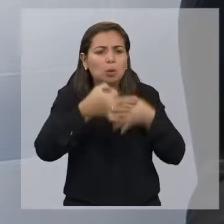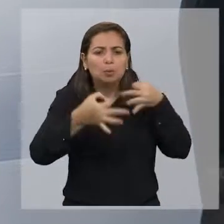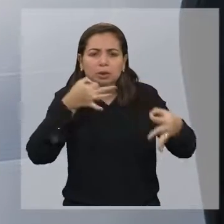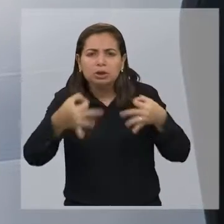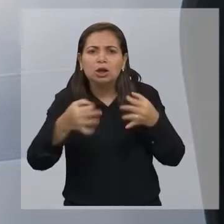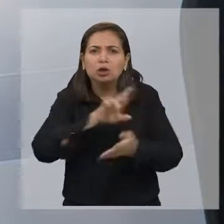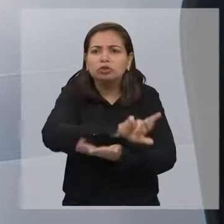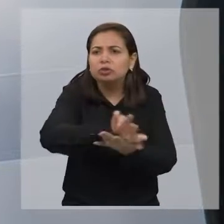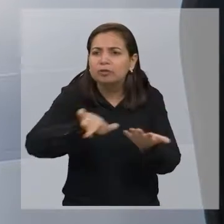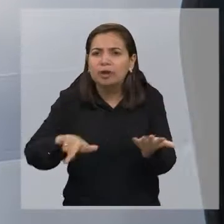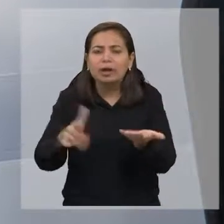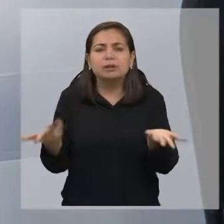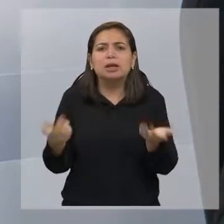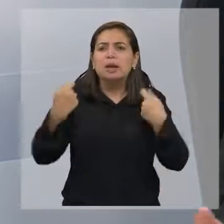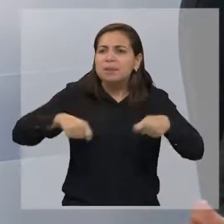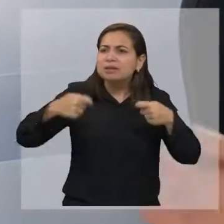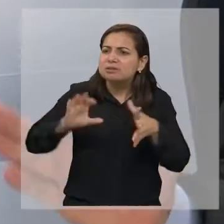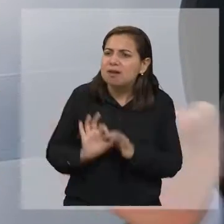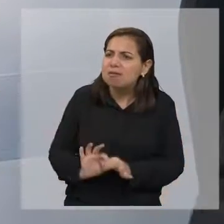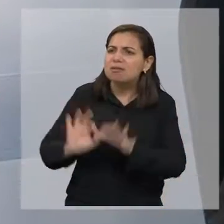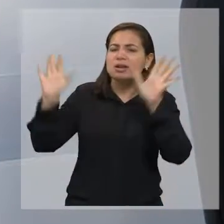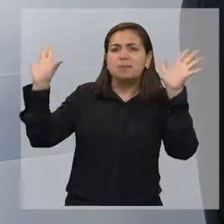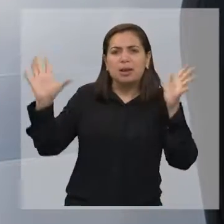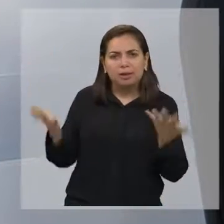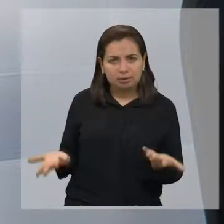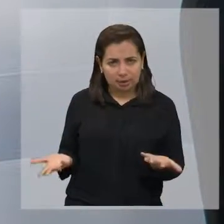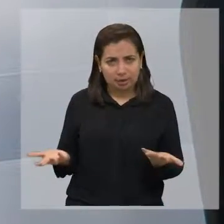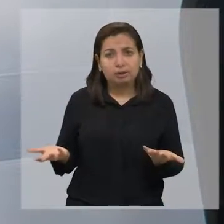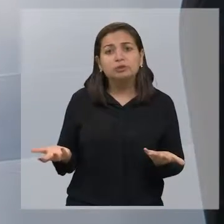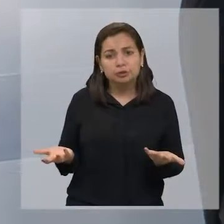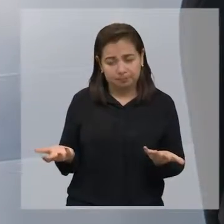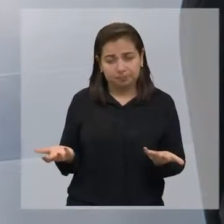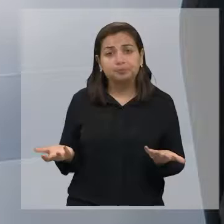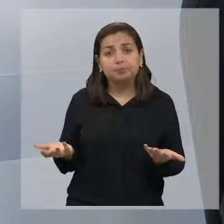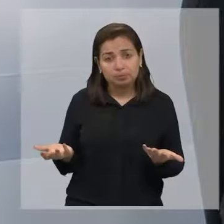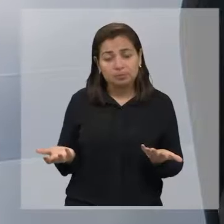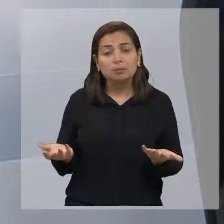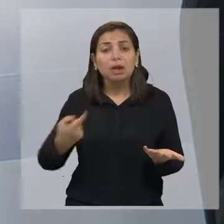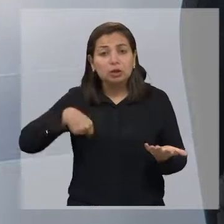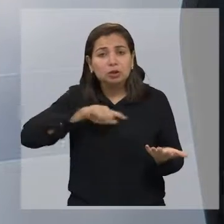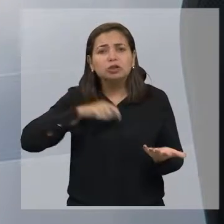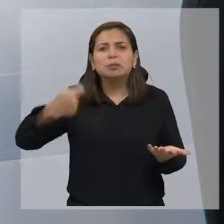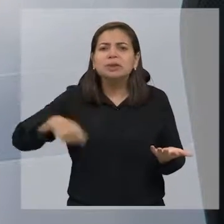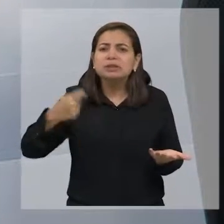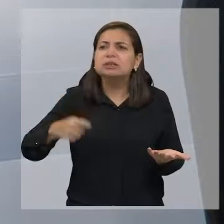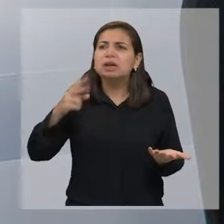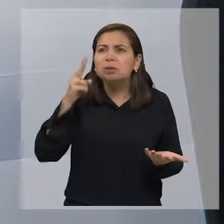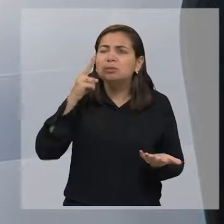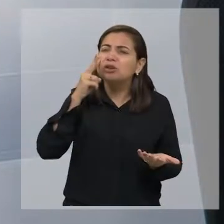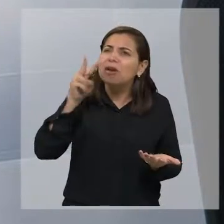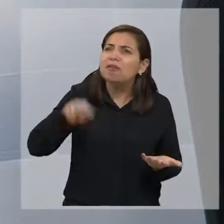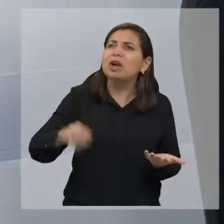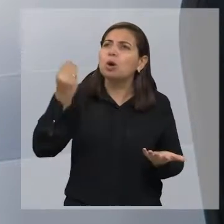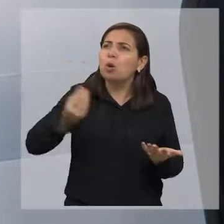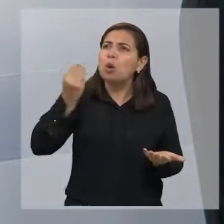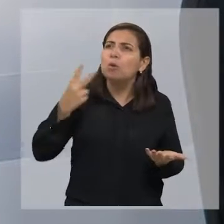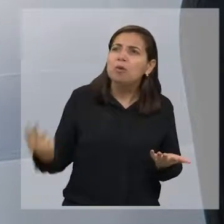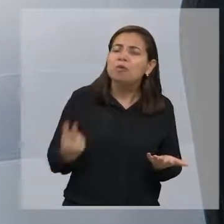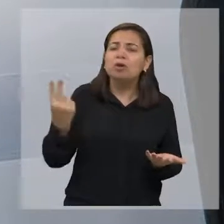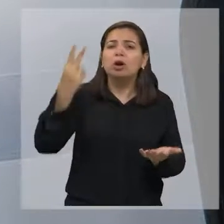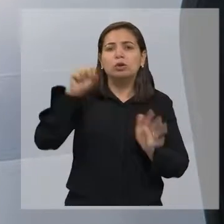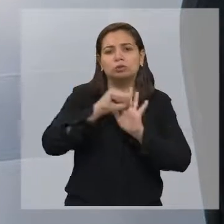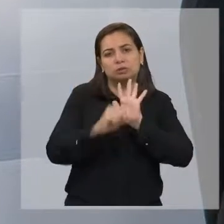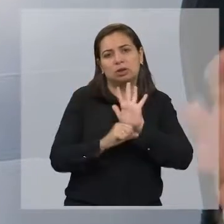pela liberdade. Precisamos evocar, por exemplo, aqueles valores que inspiraram as revoluções liberais do século